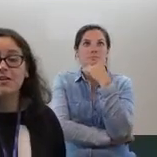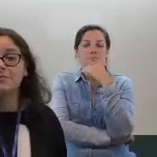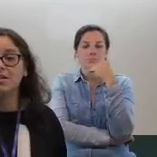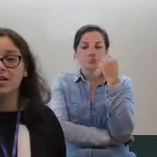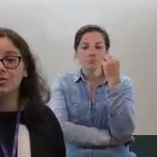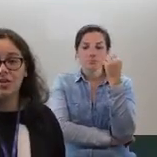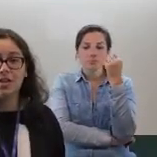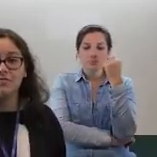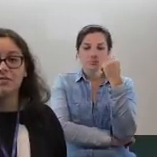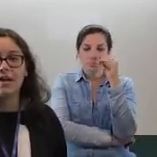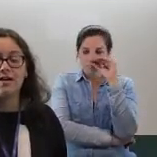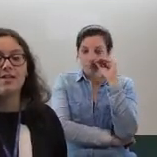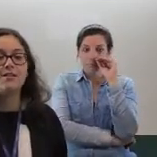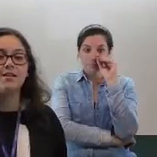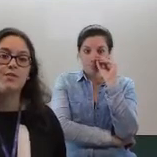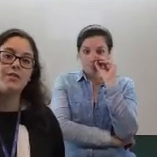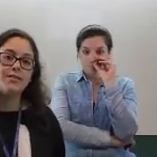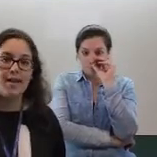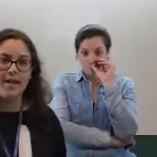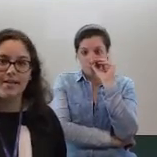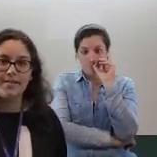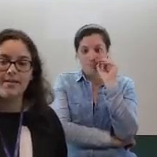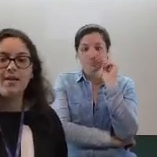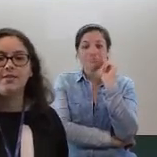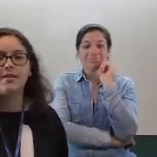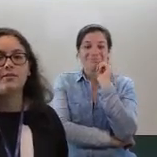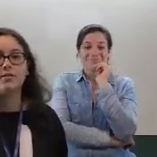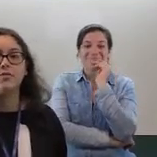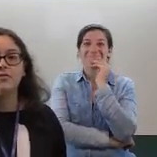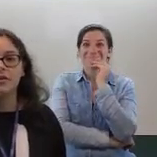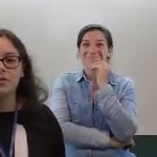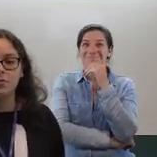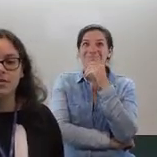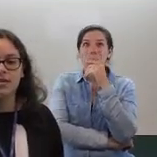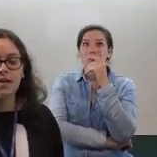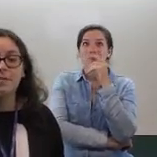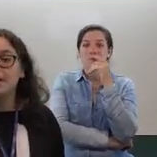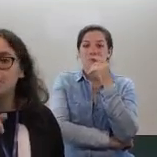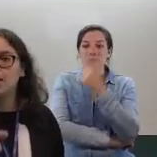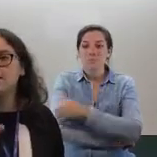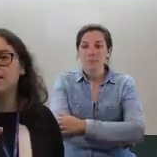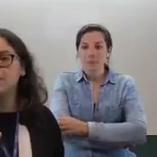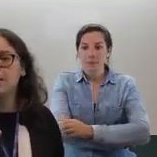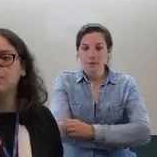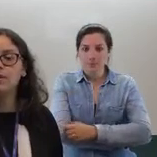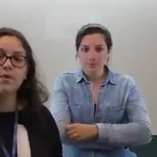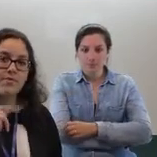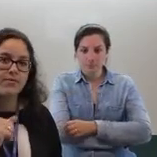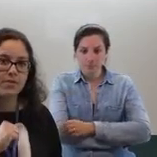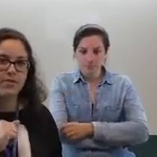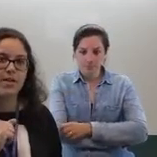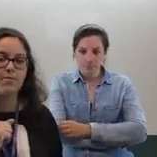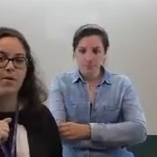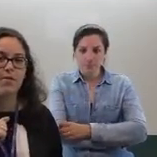Então, a gente faz também indicações de livros, tá? Indicações de séries, indicações de filmes. Para quem não conhece ainda o espaço, da